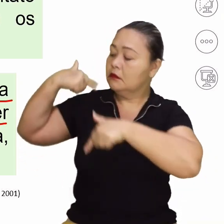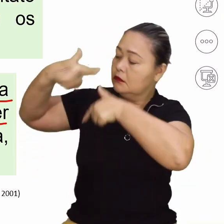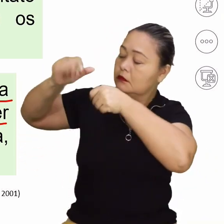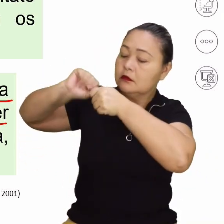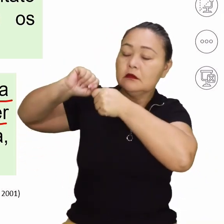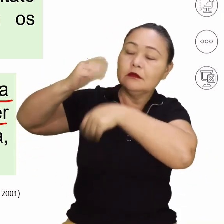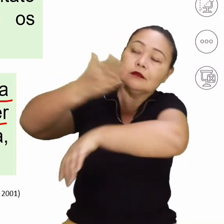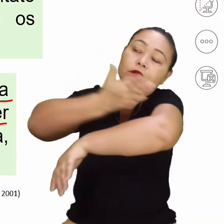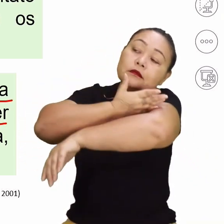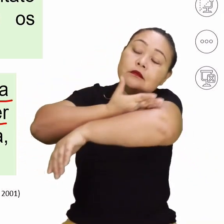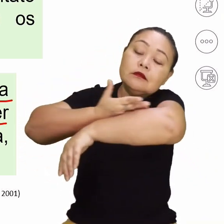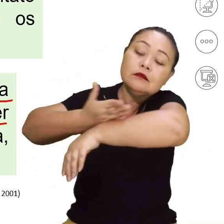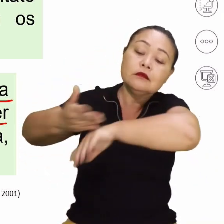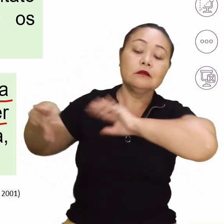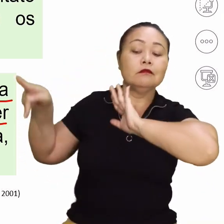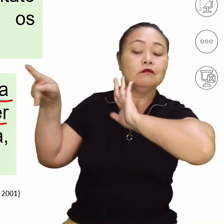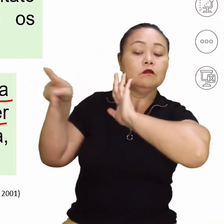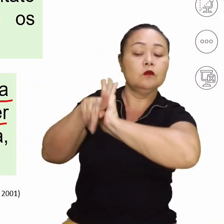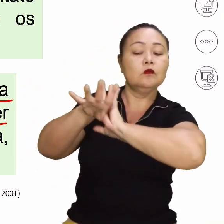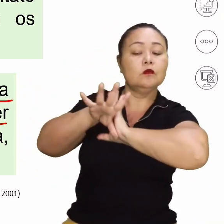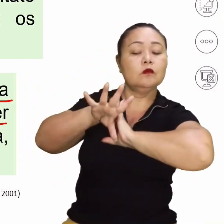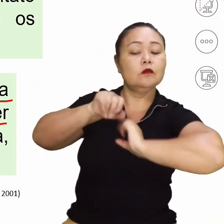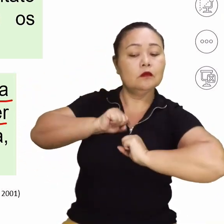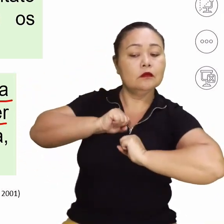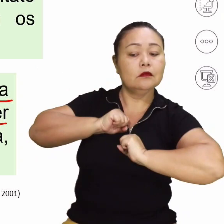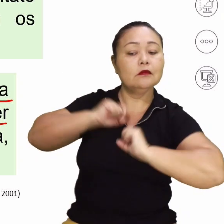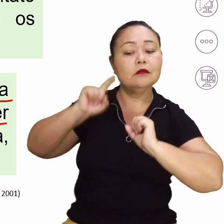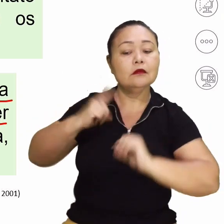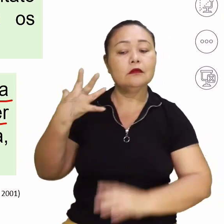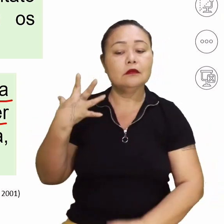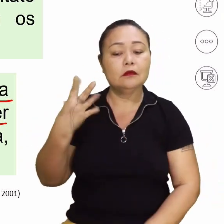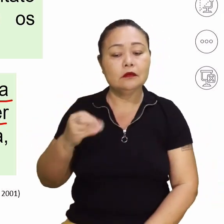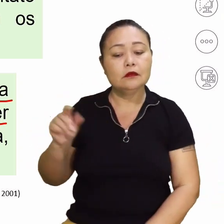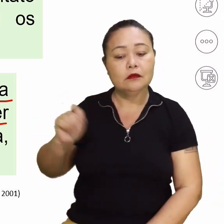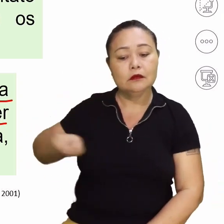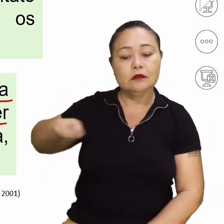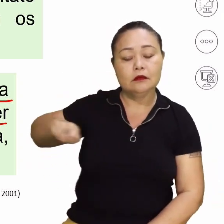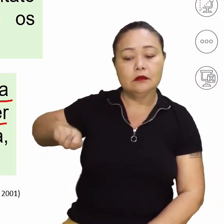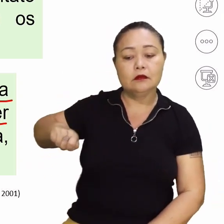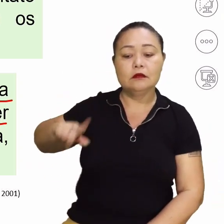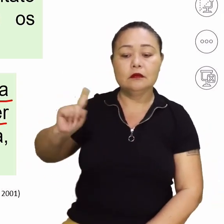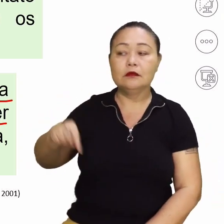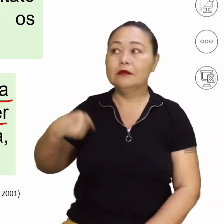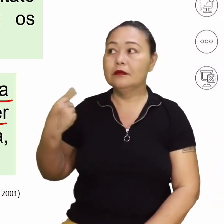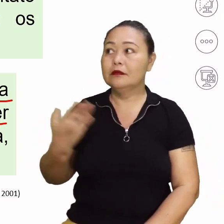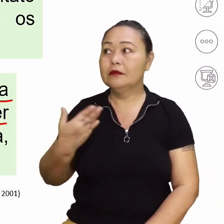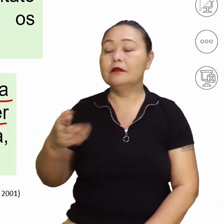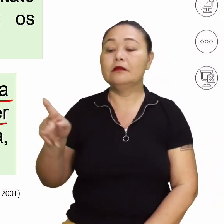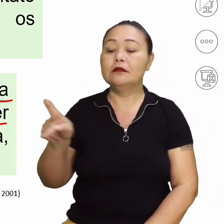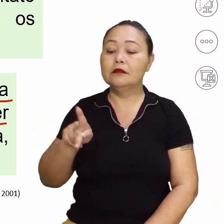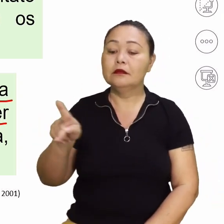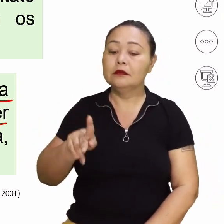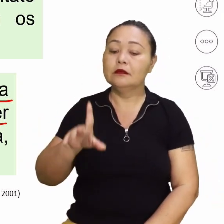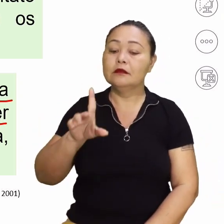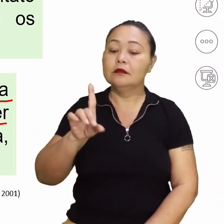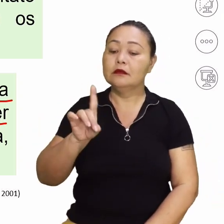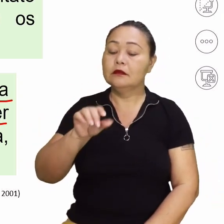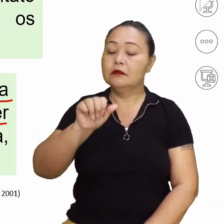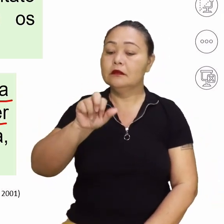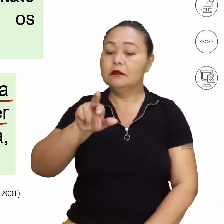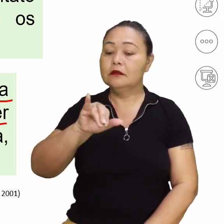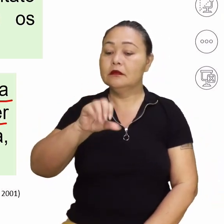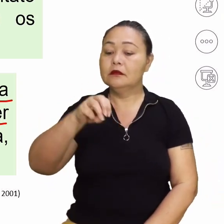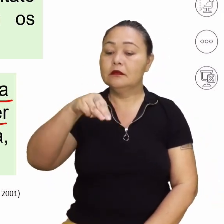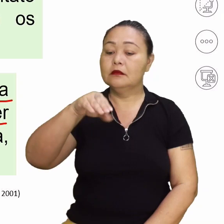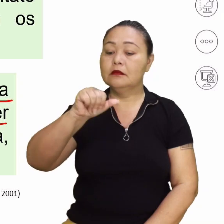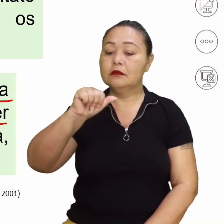e costumes próprios Nossa que bonito texto escrito pelo nosso querido professor Arimatéia no